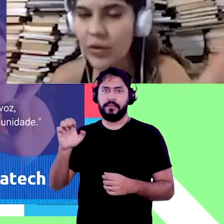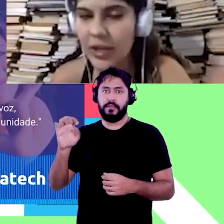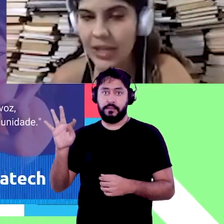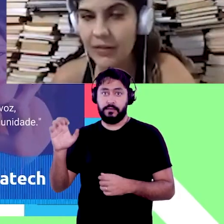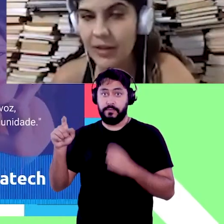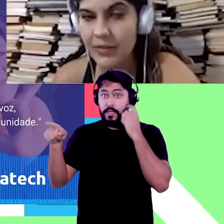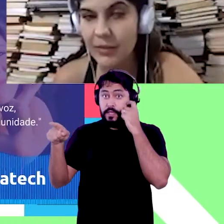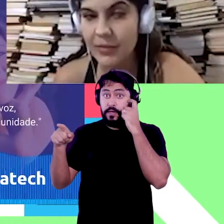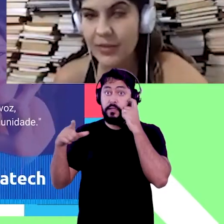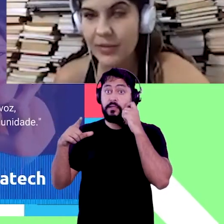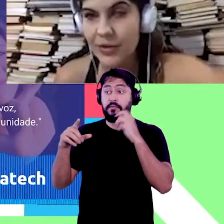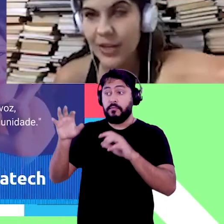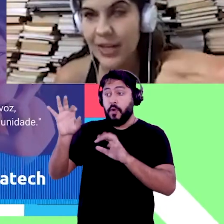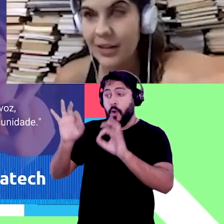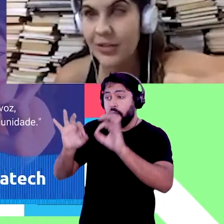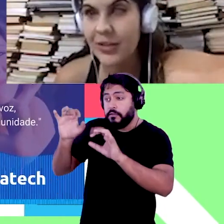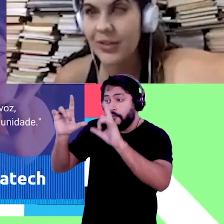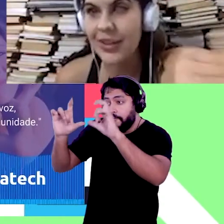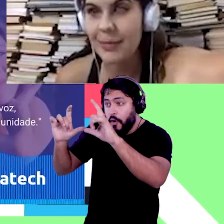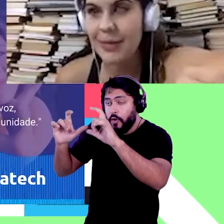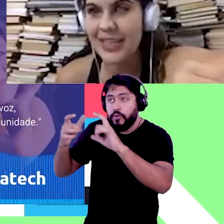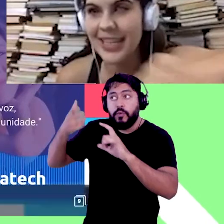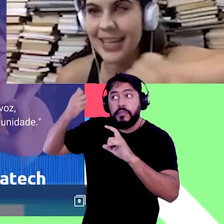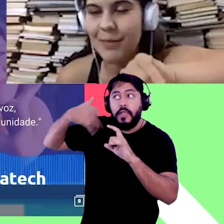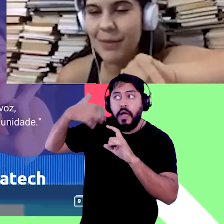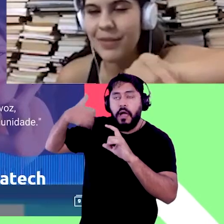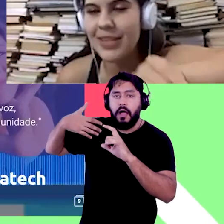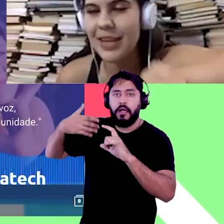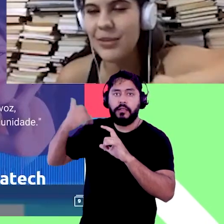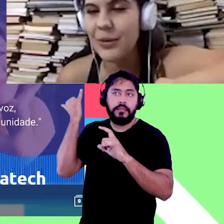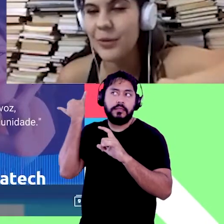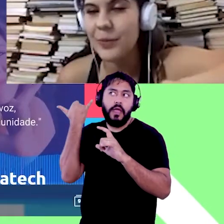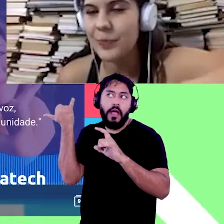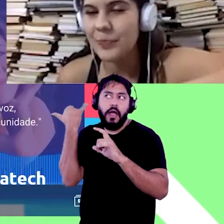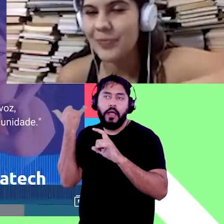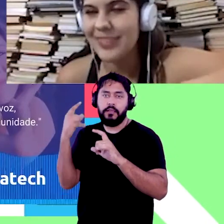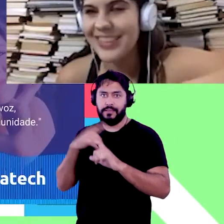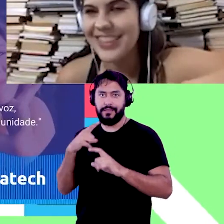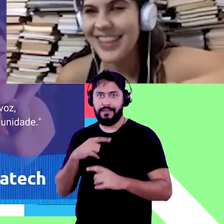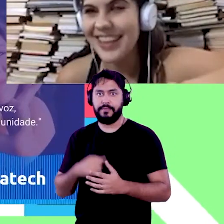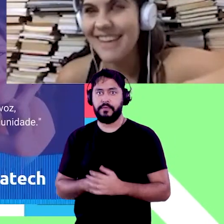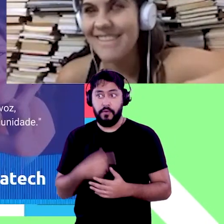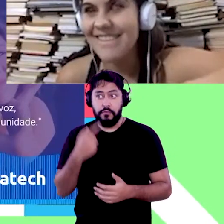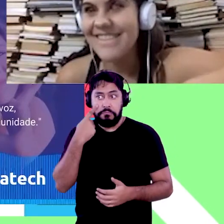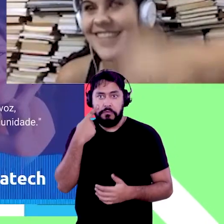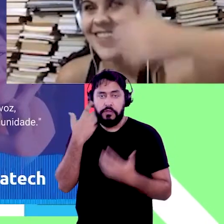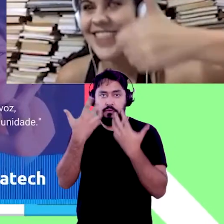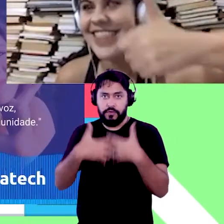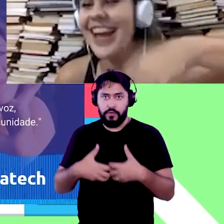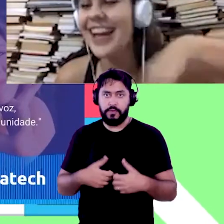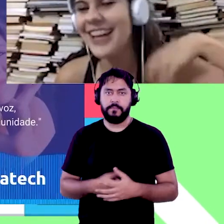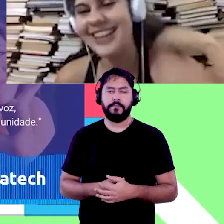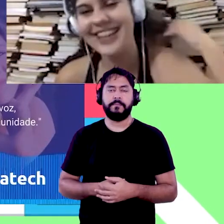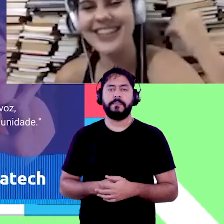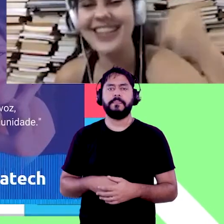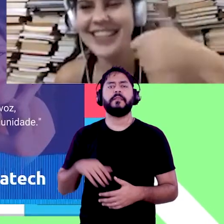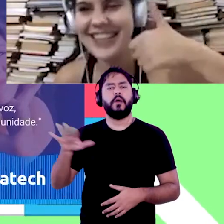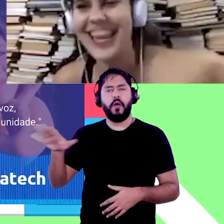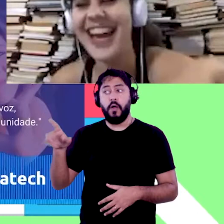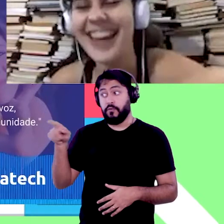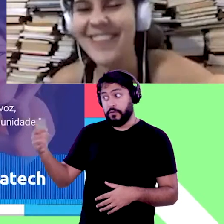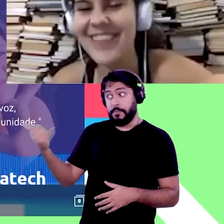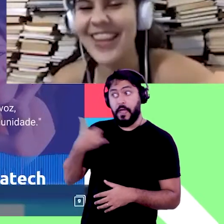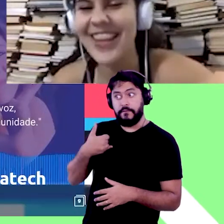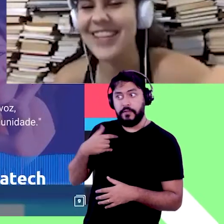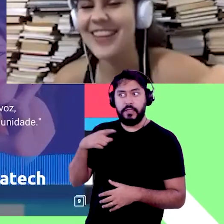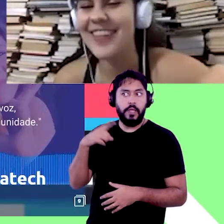muito incríveis. Vamos ver se funciona, Cláudio? Aperta aí para ver se sai o som. Qualquer coisa me sinaliza aqui para ver se rola o som, tá?